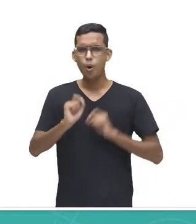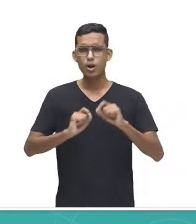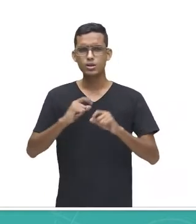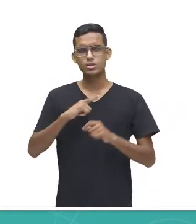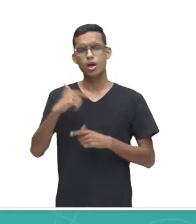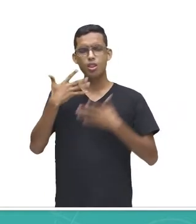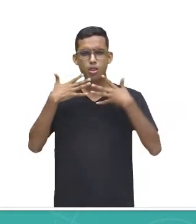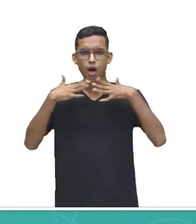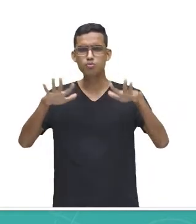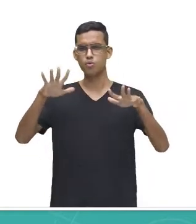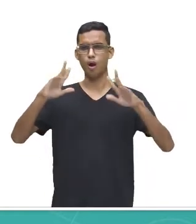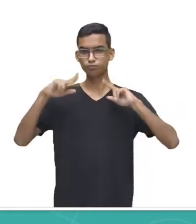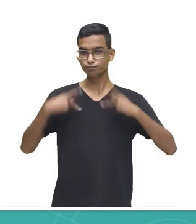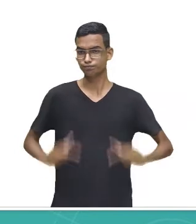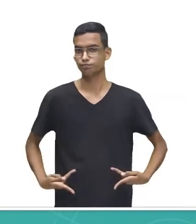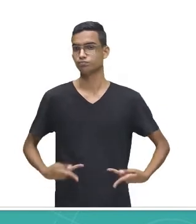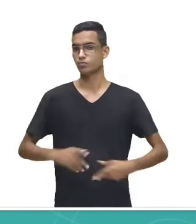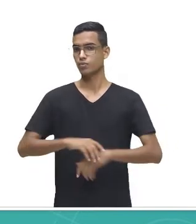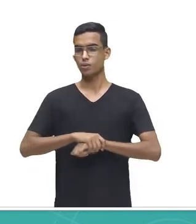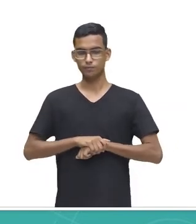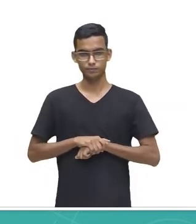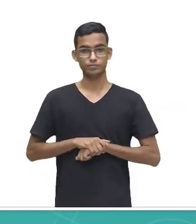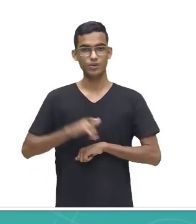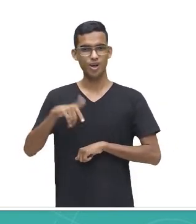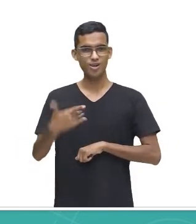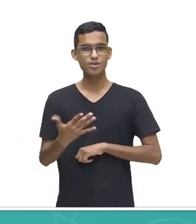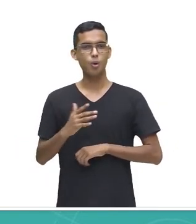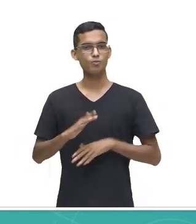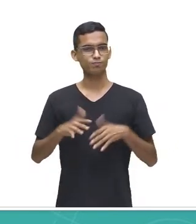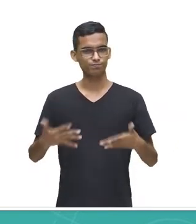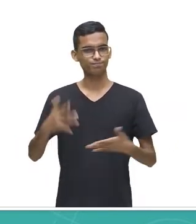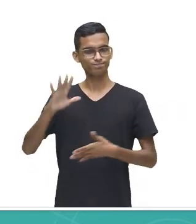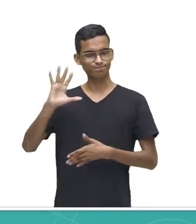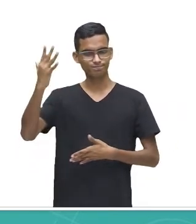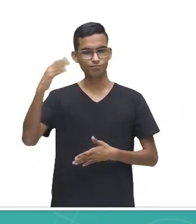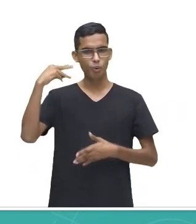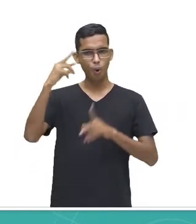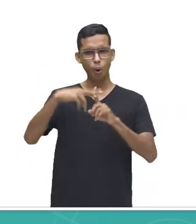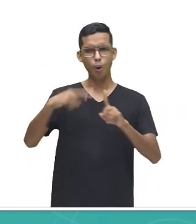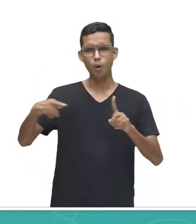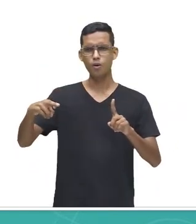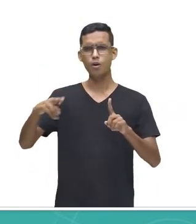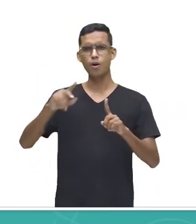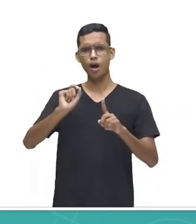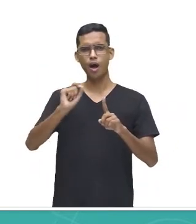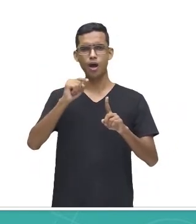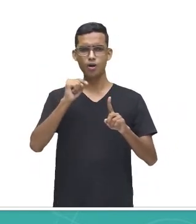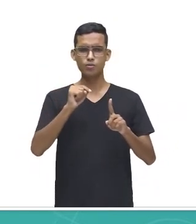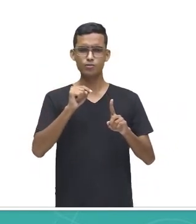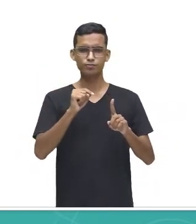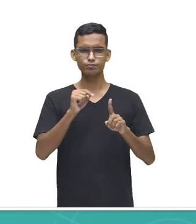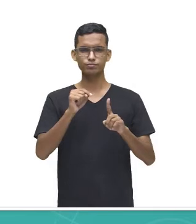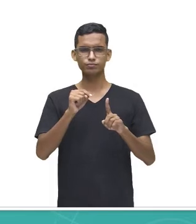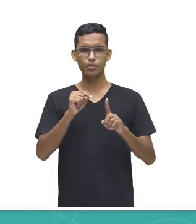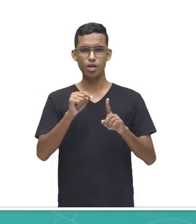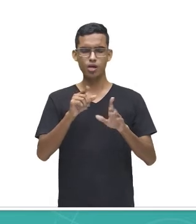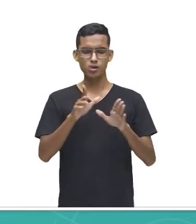natureza. Então, o fenômeno religioso, ele se concretiza, gente, dentro